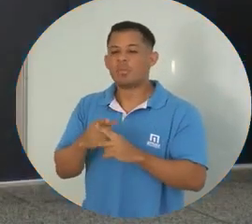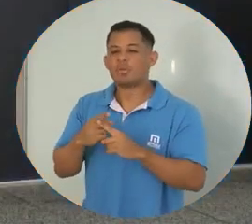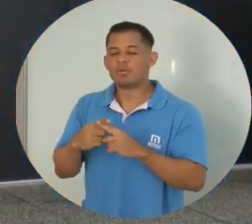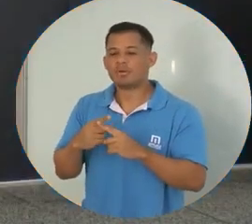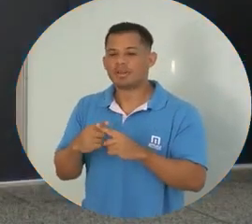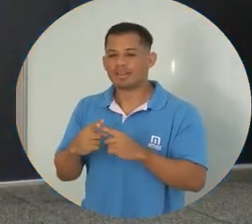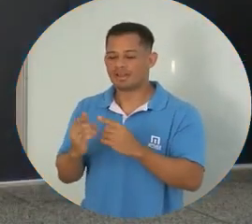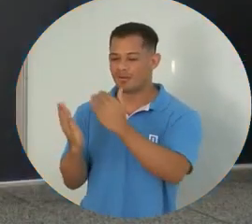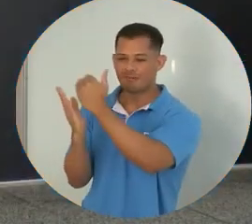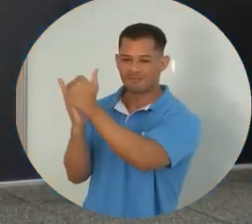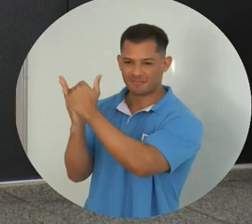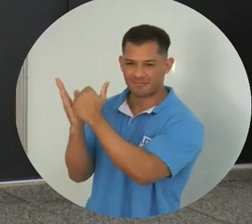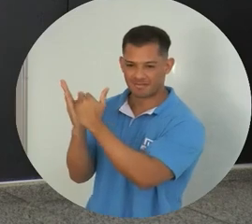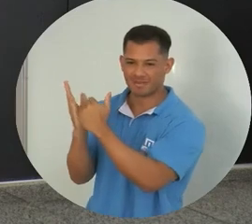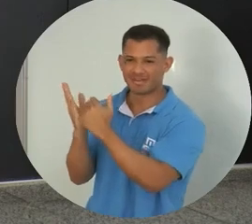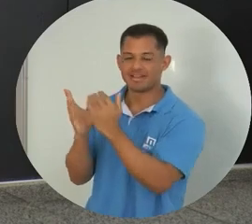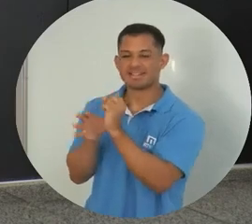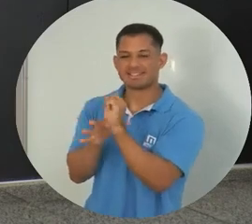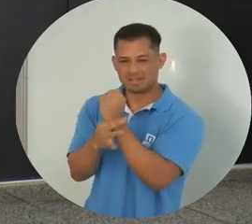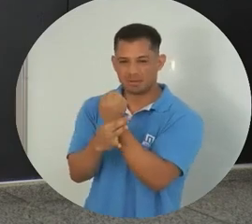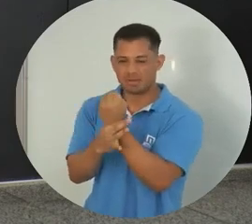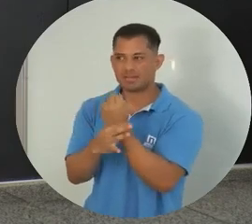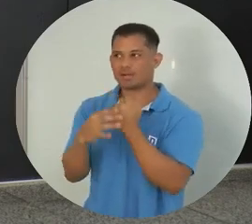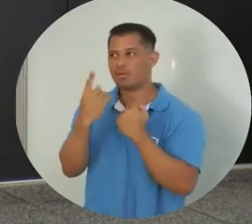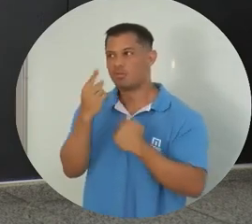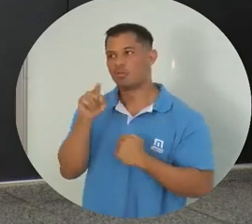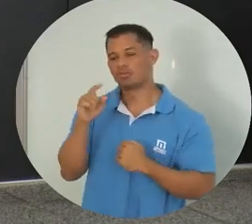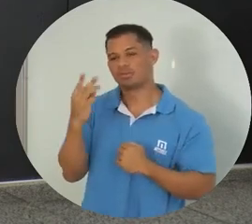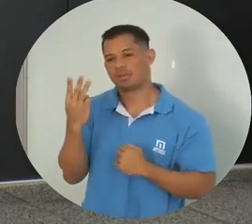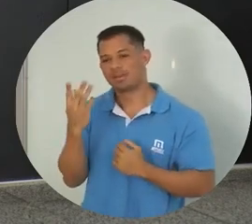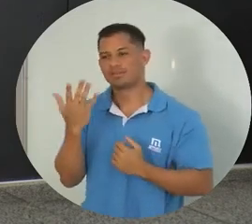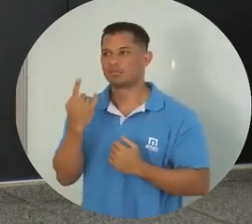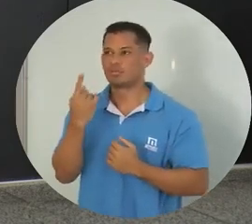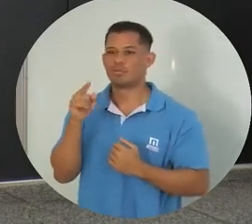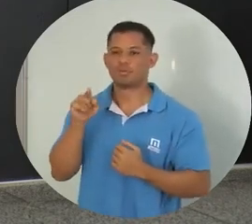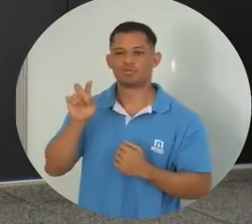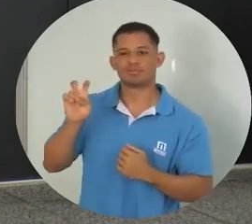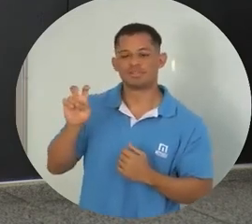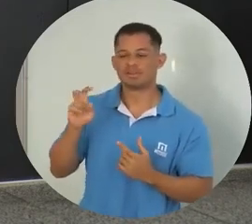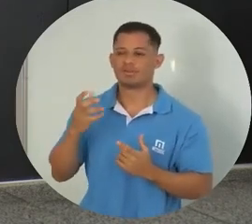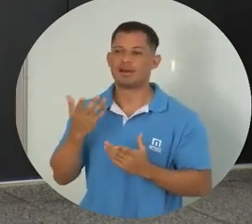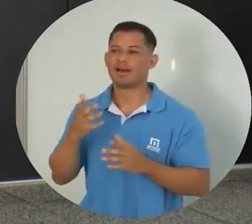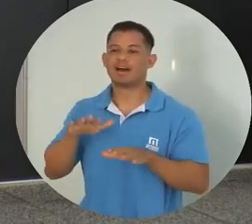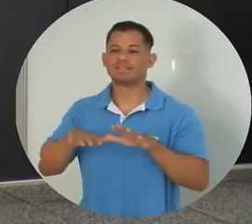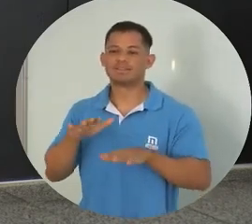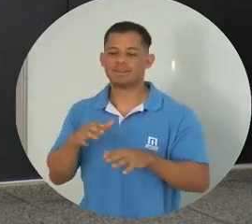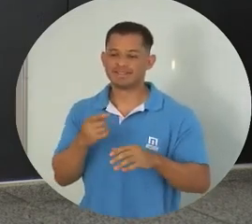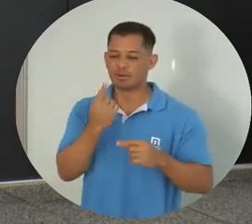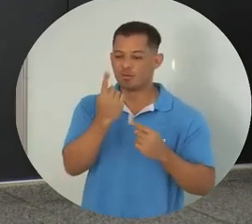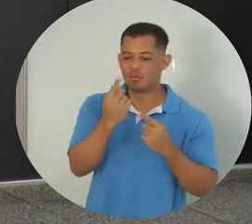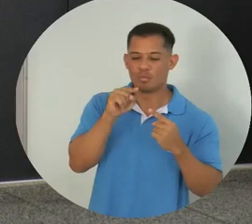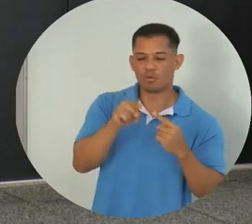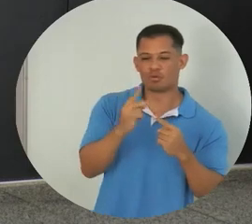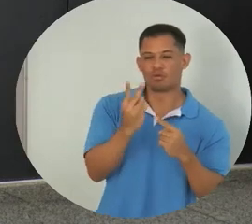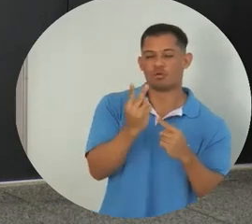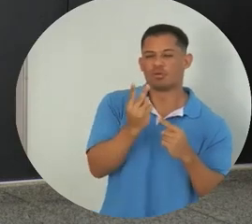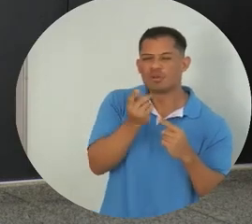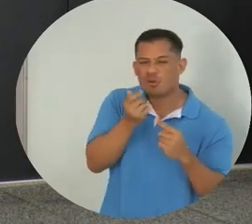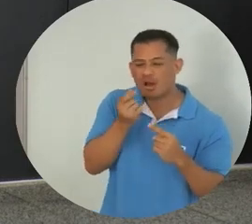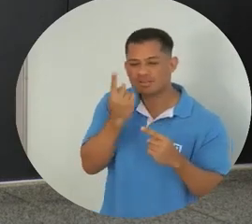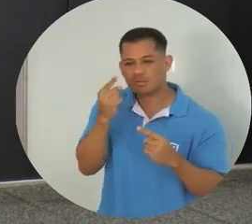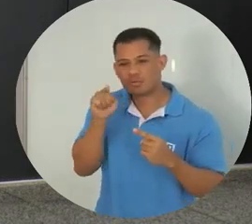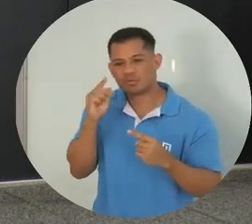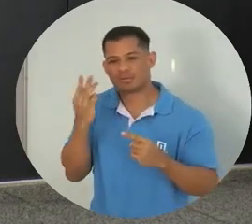é 1,3, 1,5, e o fator de segurança está dando 1,2, no caso, próximo de 1,3